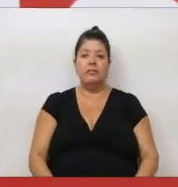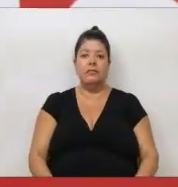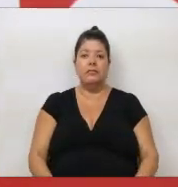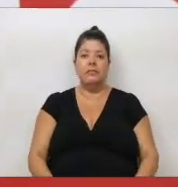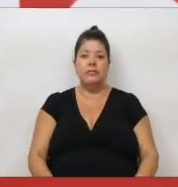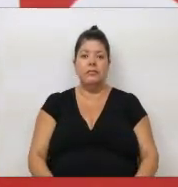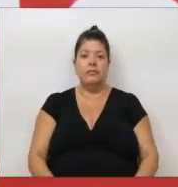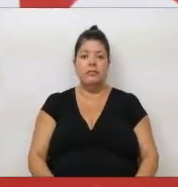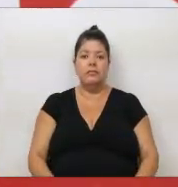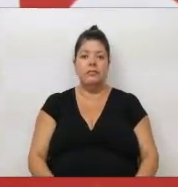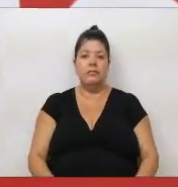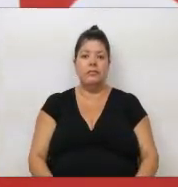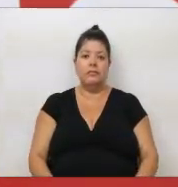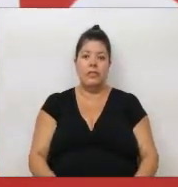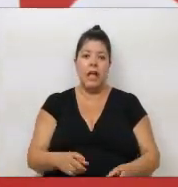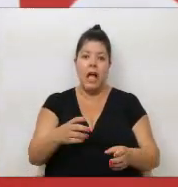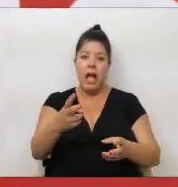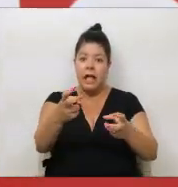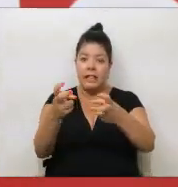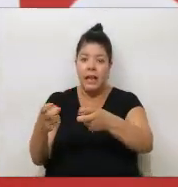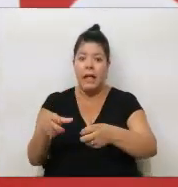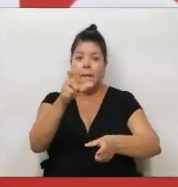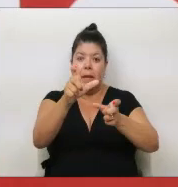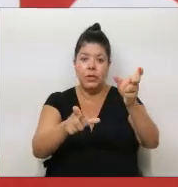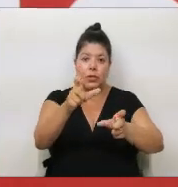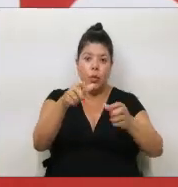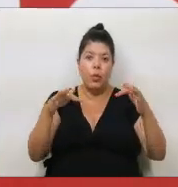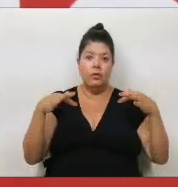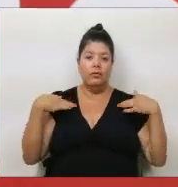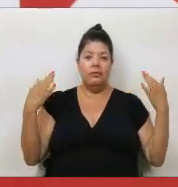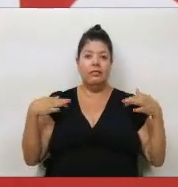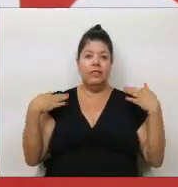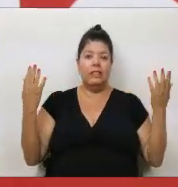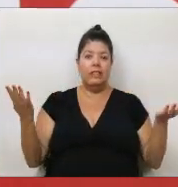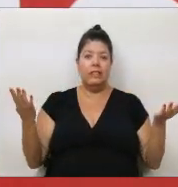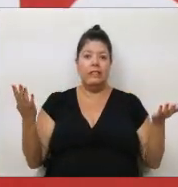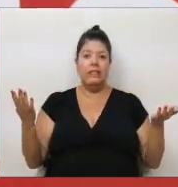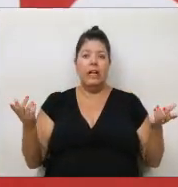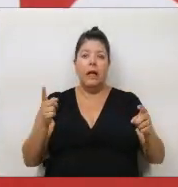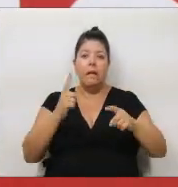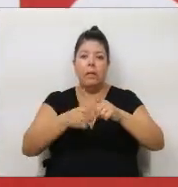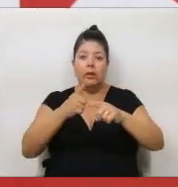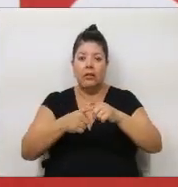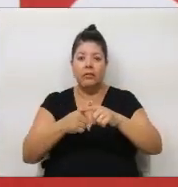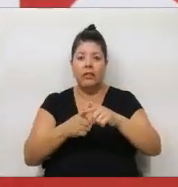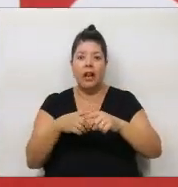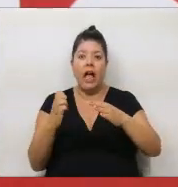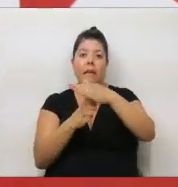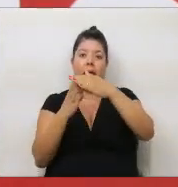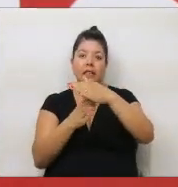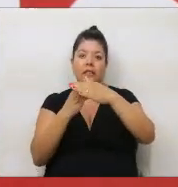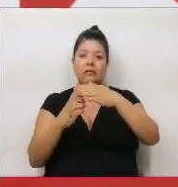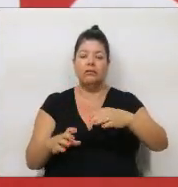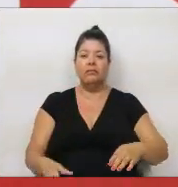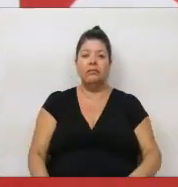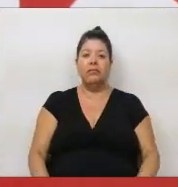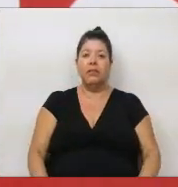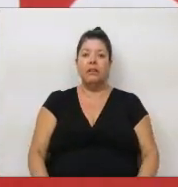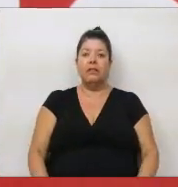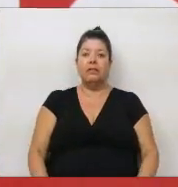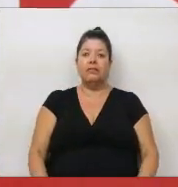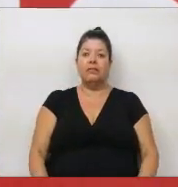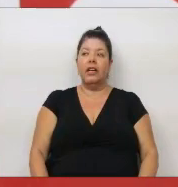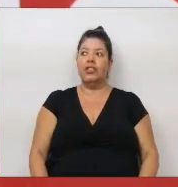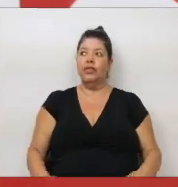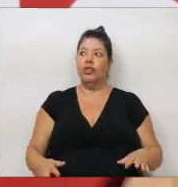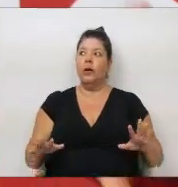atrair pessoas, turistas e, por que não dizer, empresas. Por que não dizer empresas, a